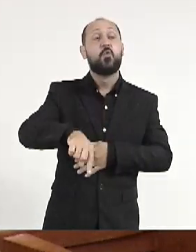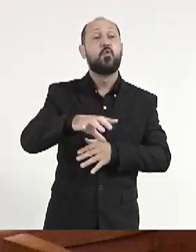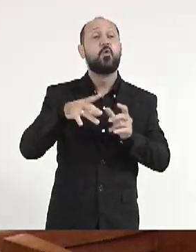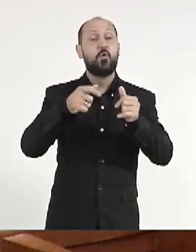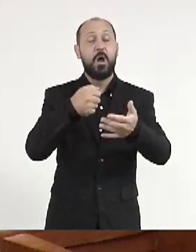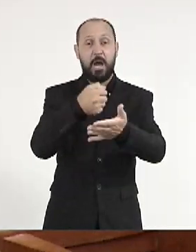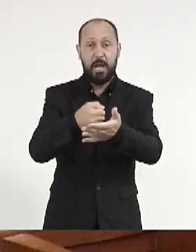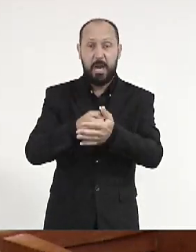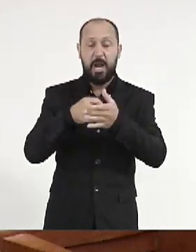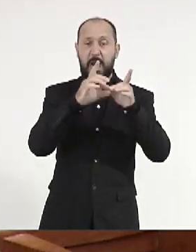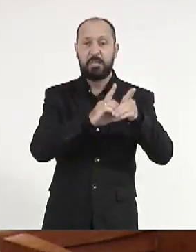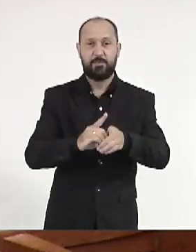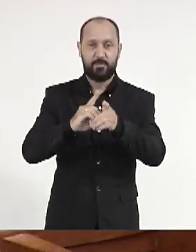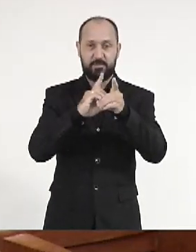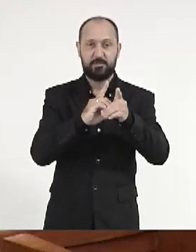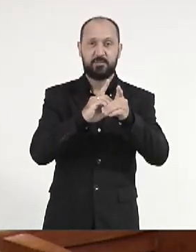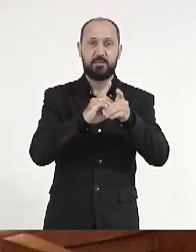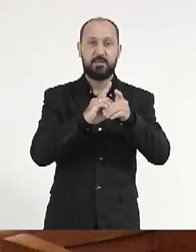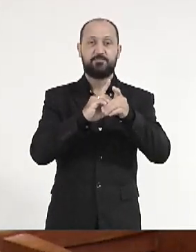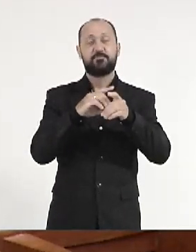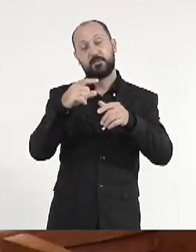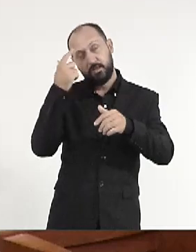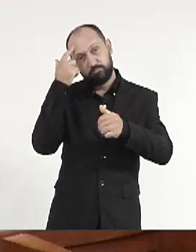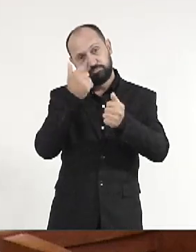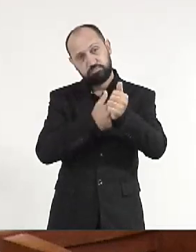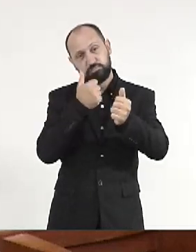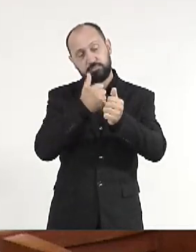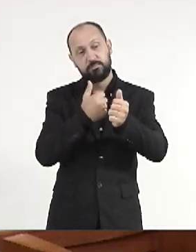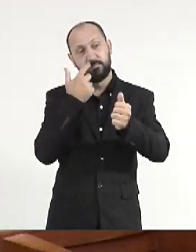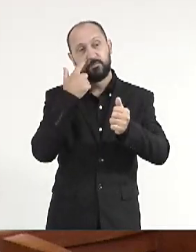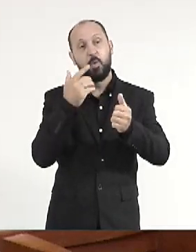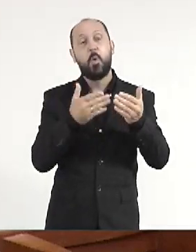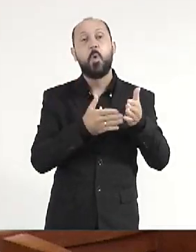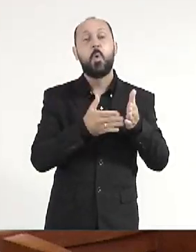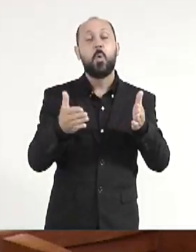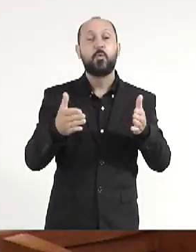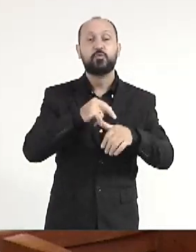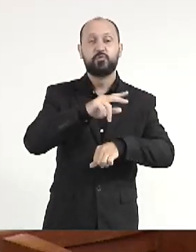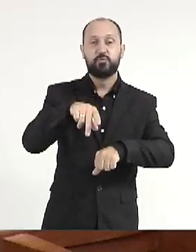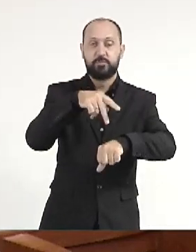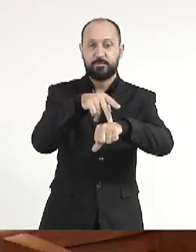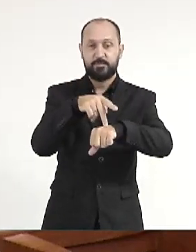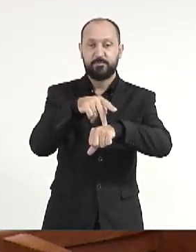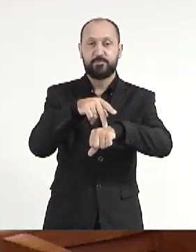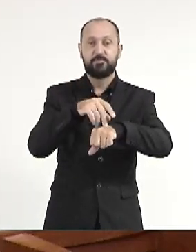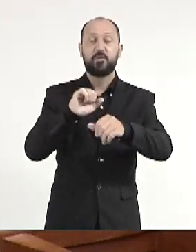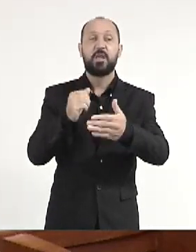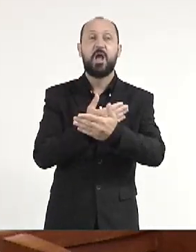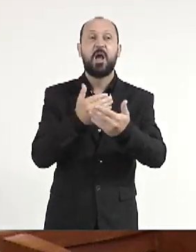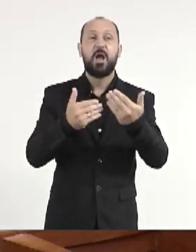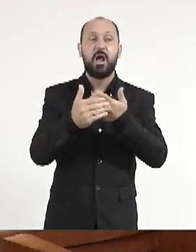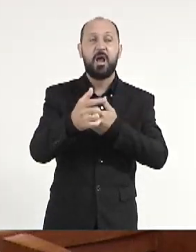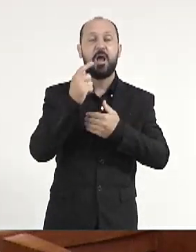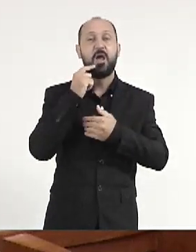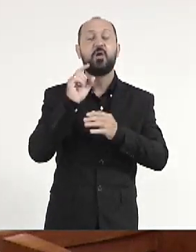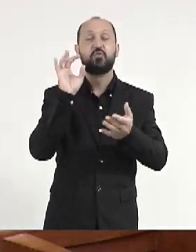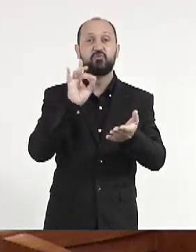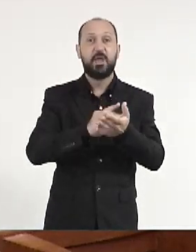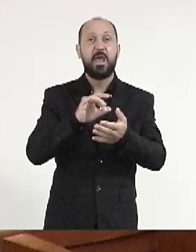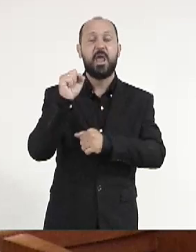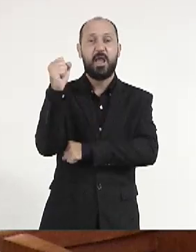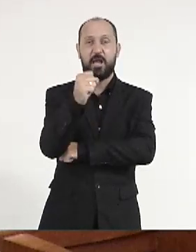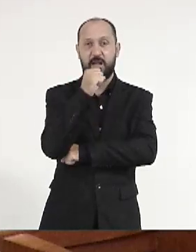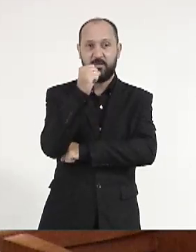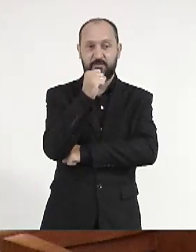que defendem a democracia a parar para refletir o que acontece hoje no país. Porque o que acontece aqui é extremamente grave.